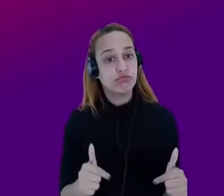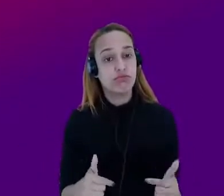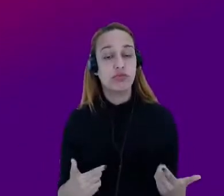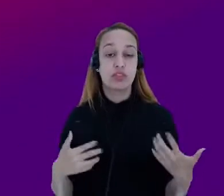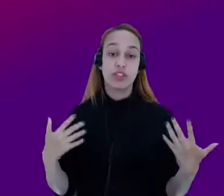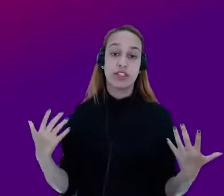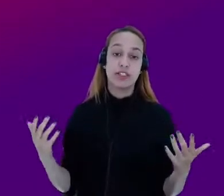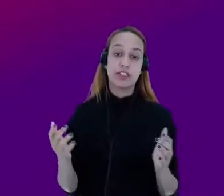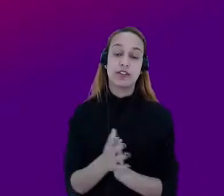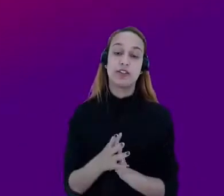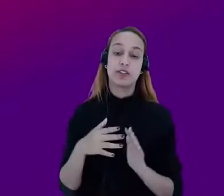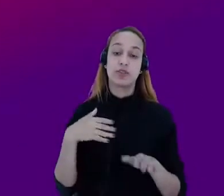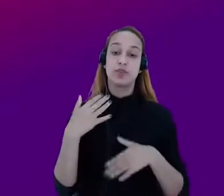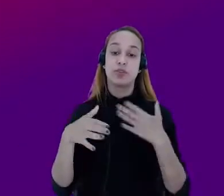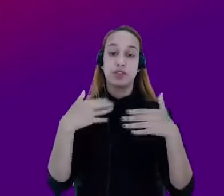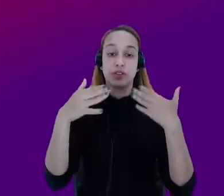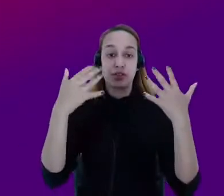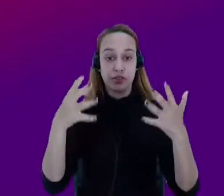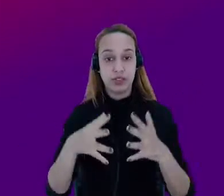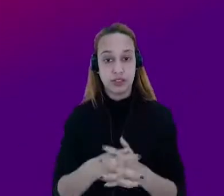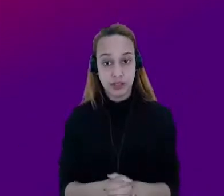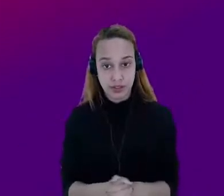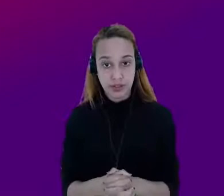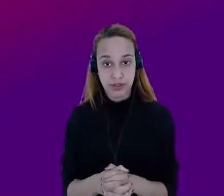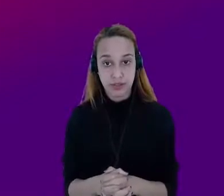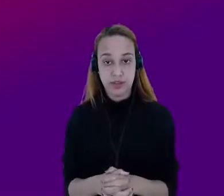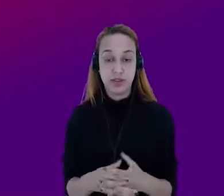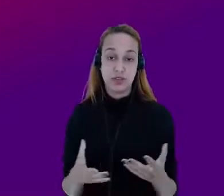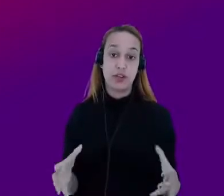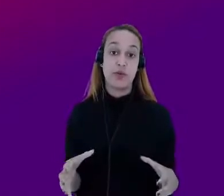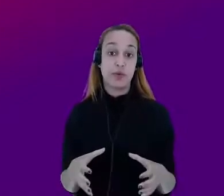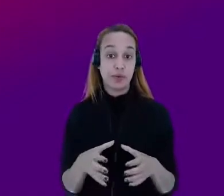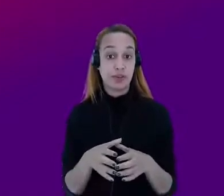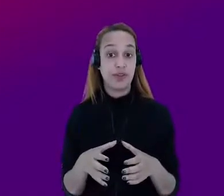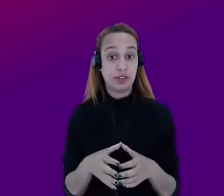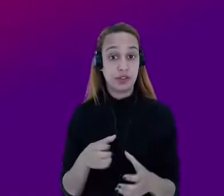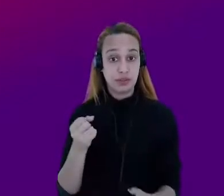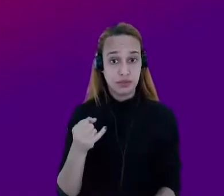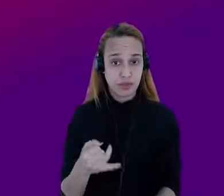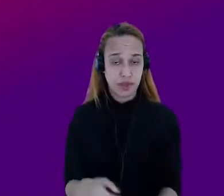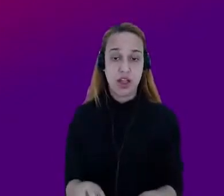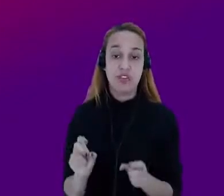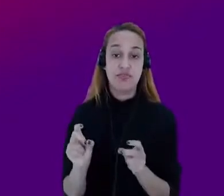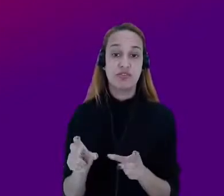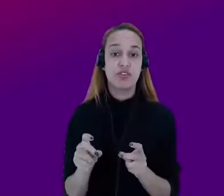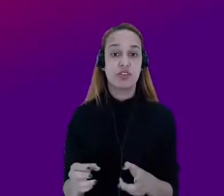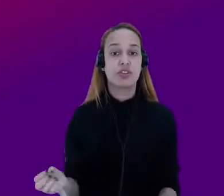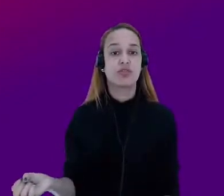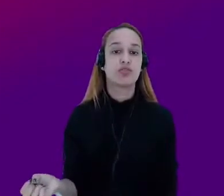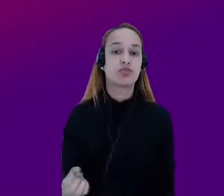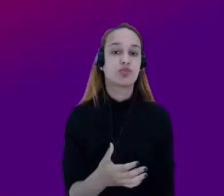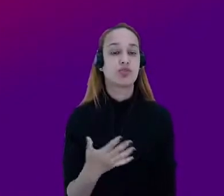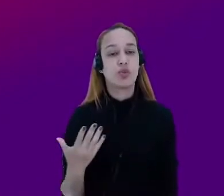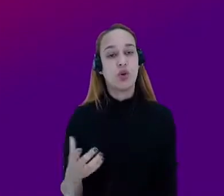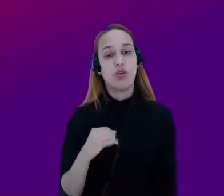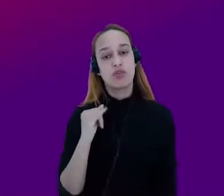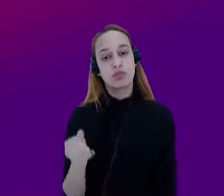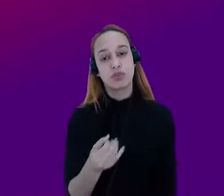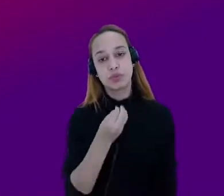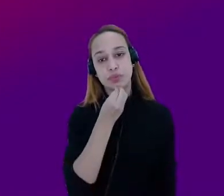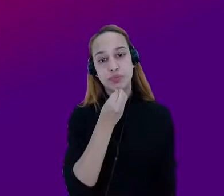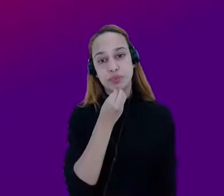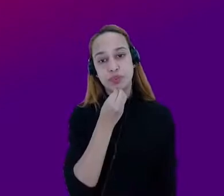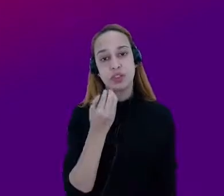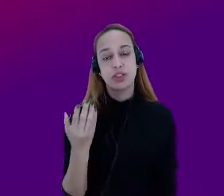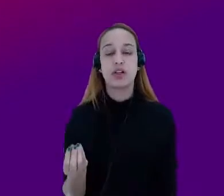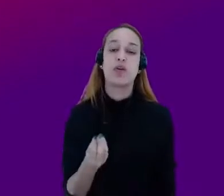do crescimento, ou seja, o investimento em ter uma equipe aí para fazer vendas novas, trazer novas oportunidades e tudo mais, e como você